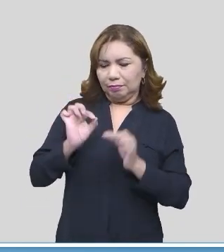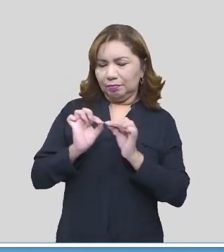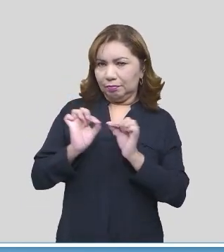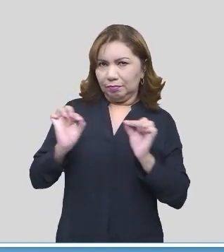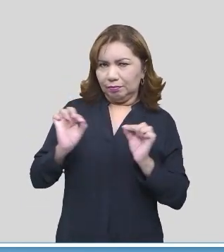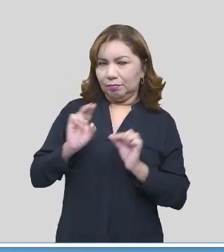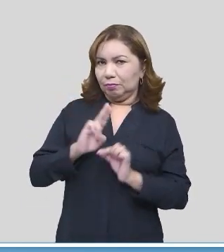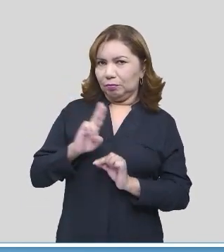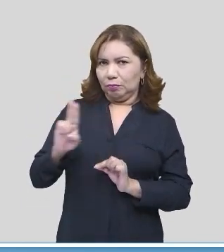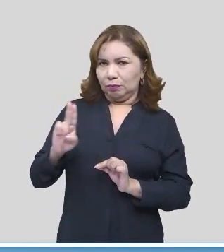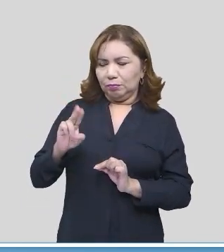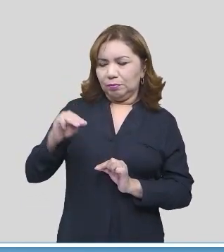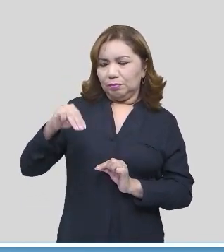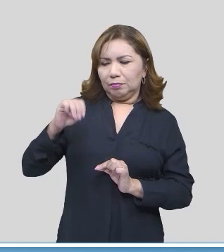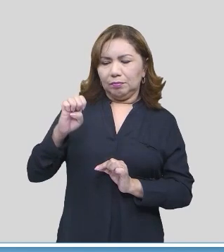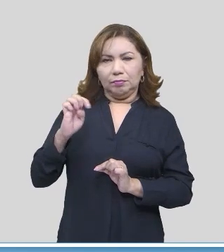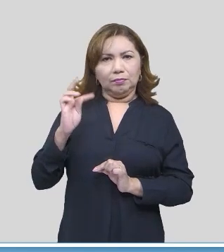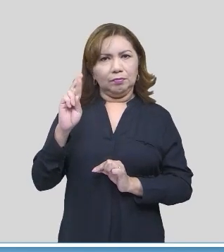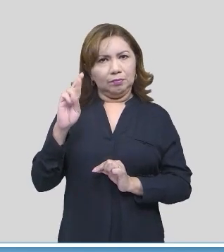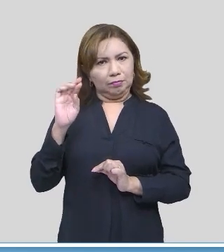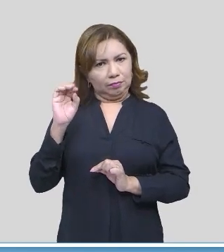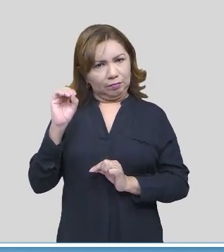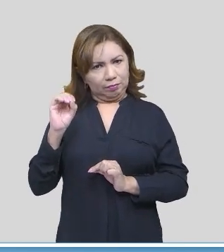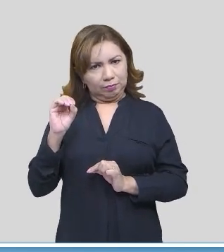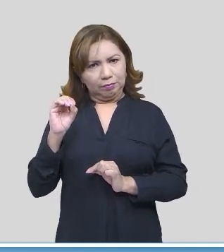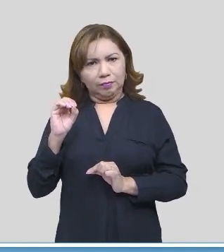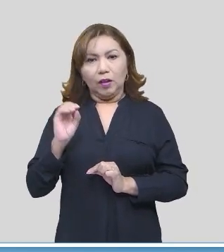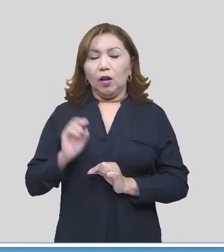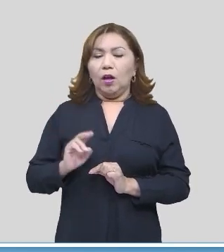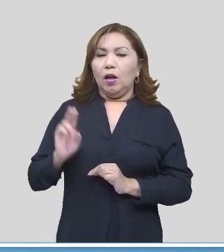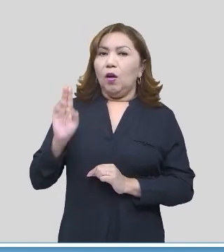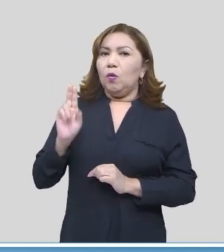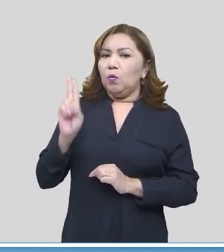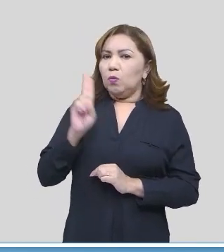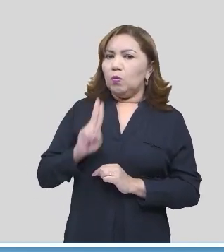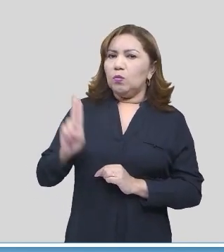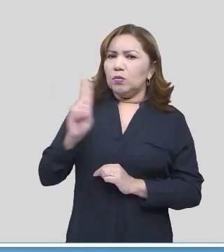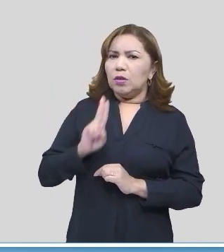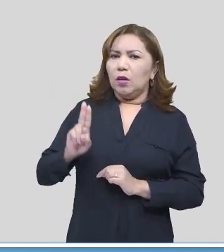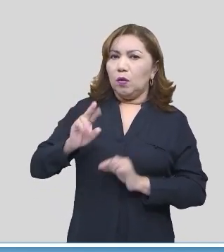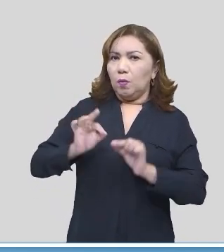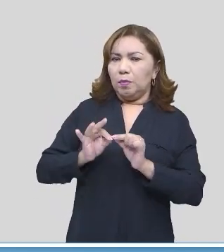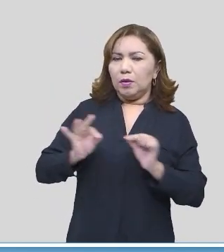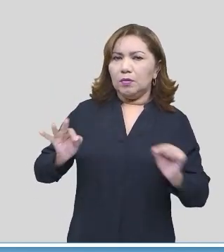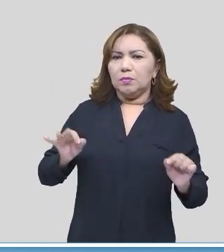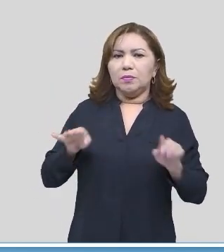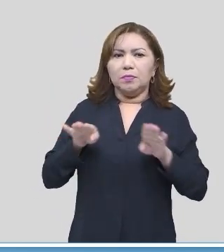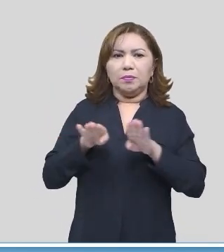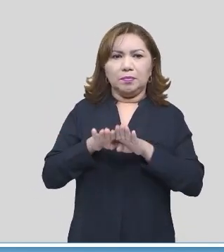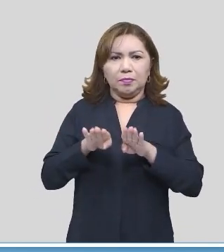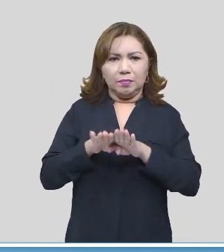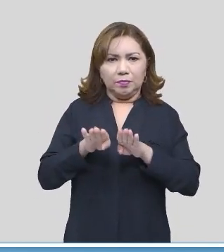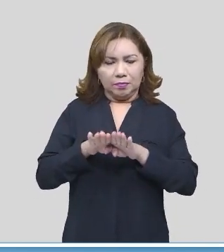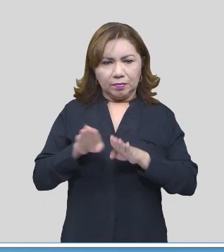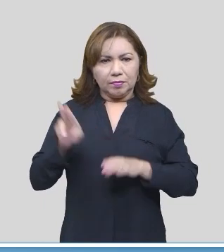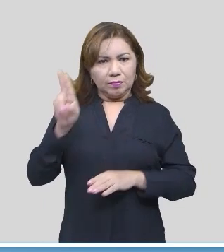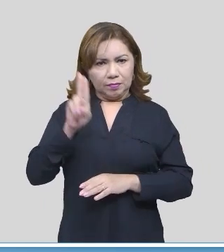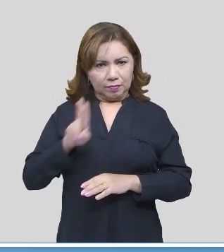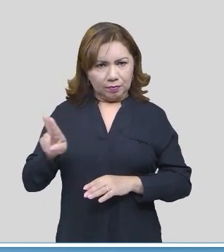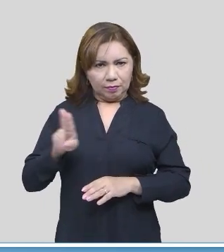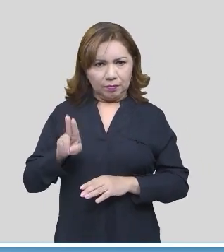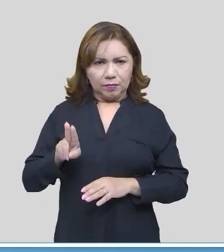é utilizado por muitos povos em vários países. Utilizamos para medir